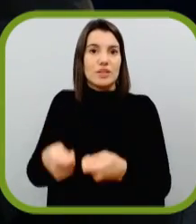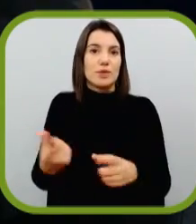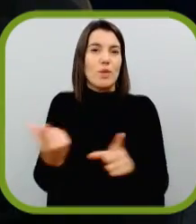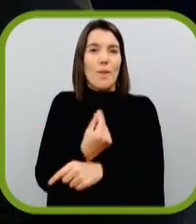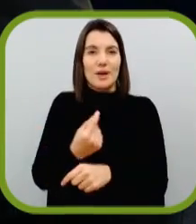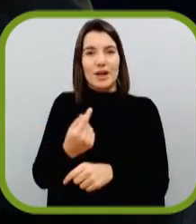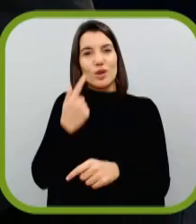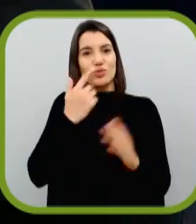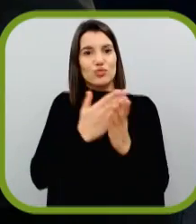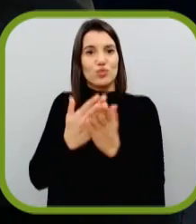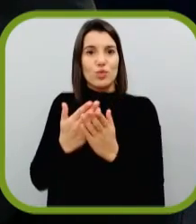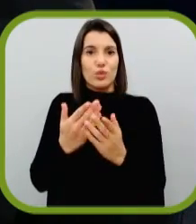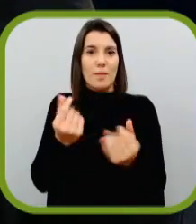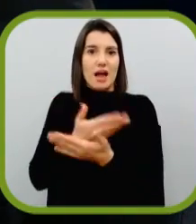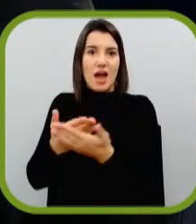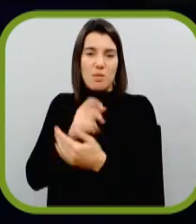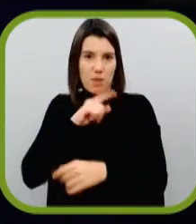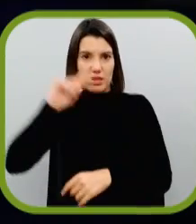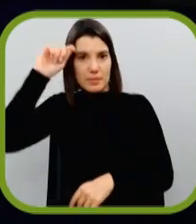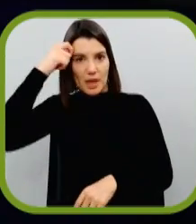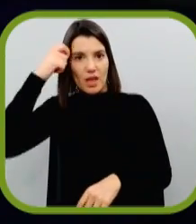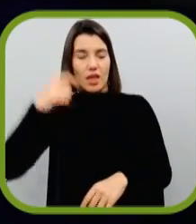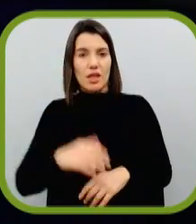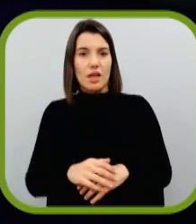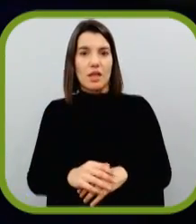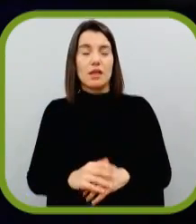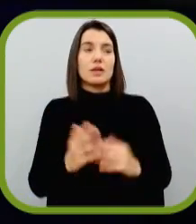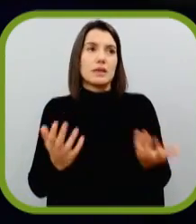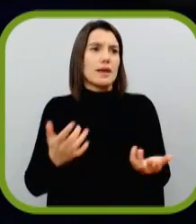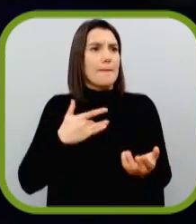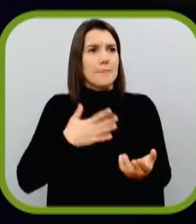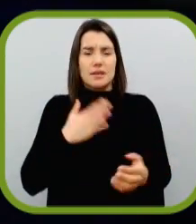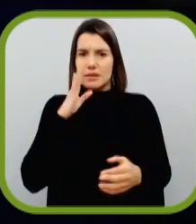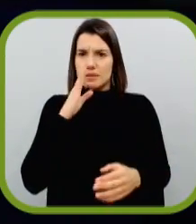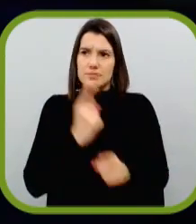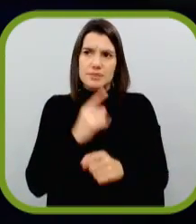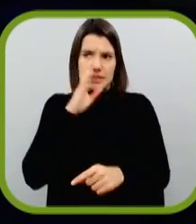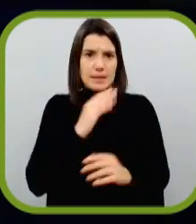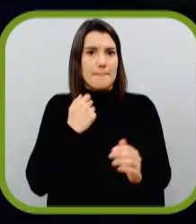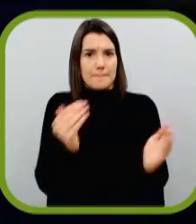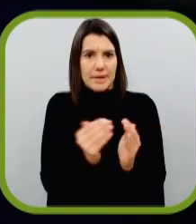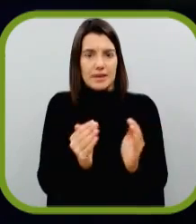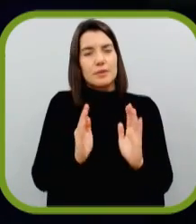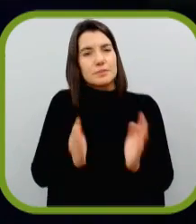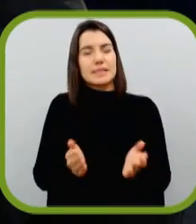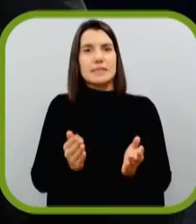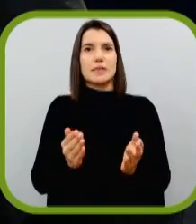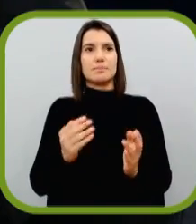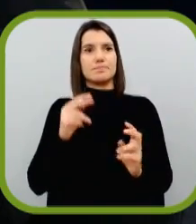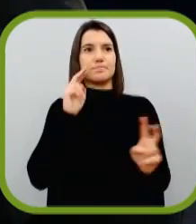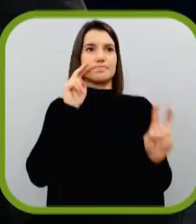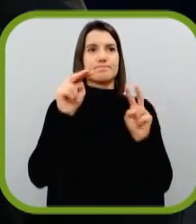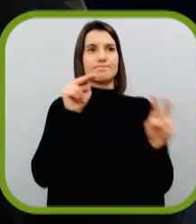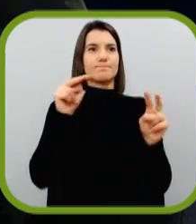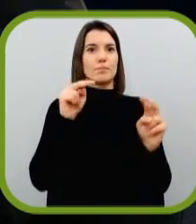assim, de que forma é que elas podem ser afetadas? As empresas, mesmo pequenas empresas, elas têm que ter visão, não